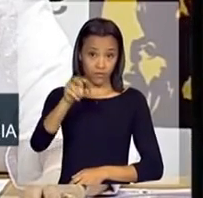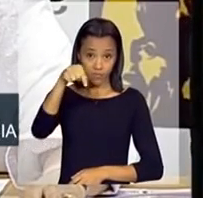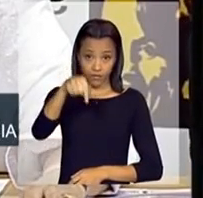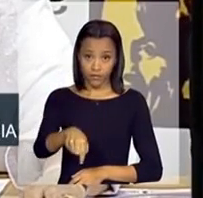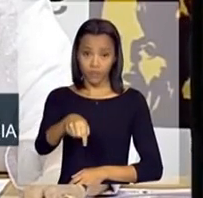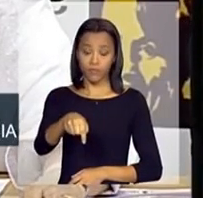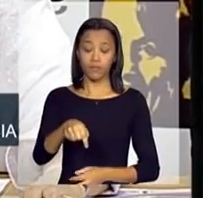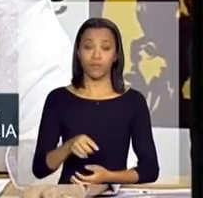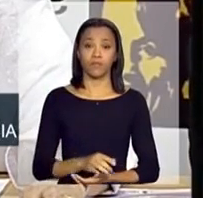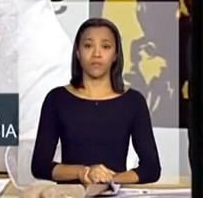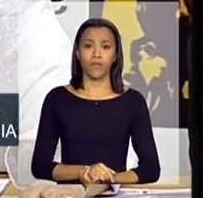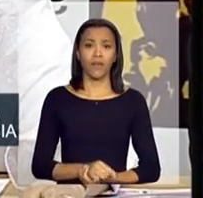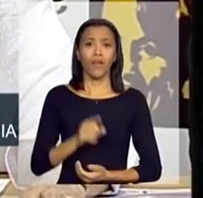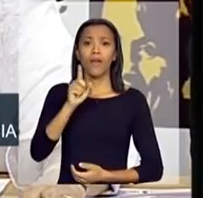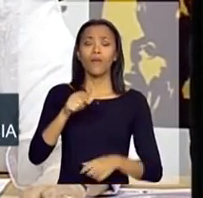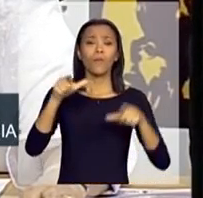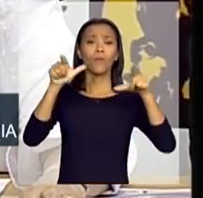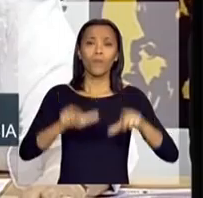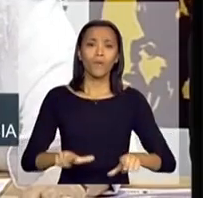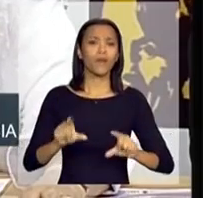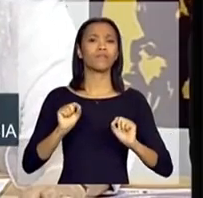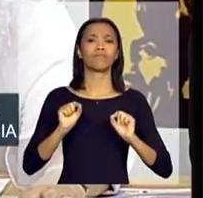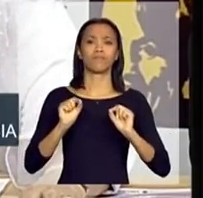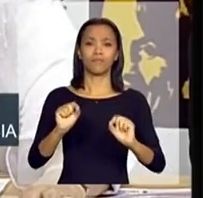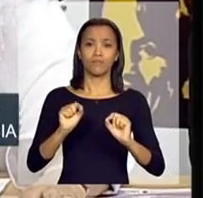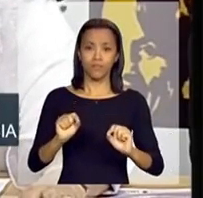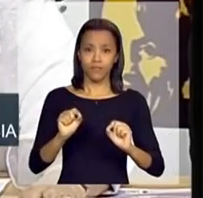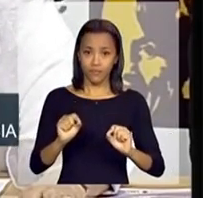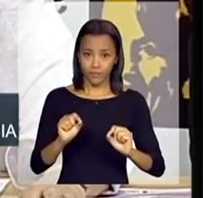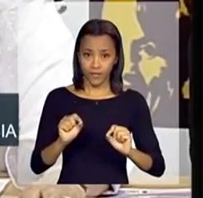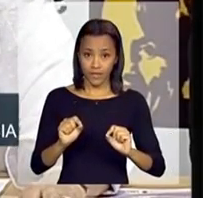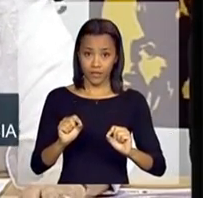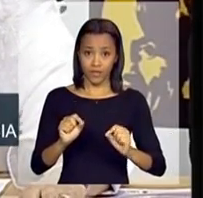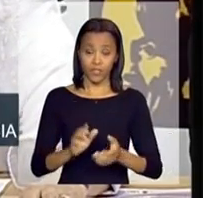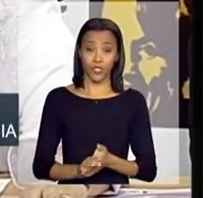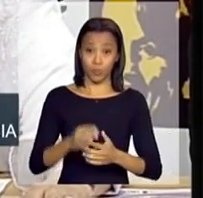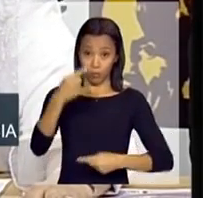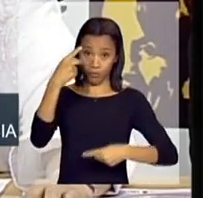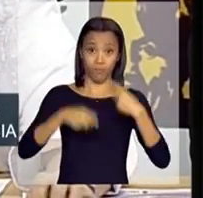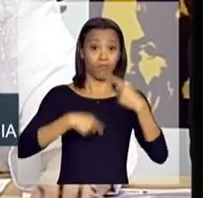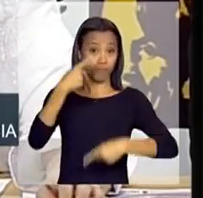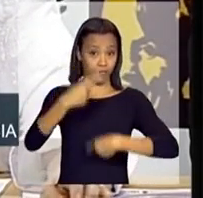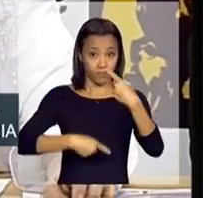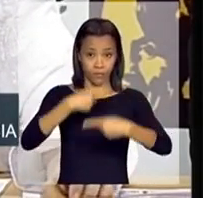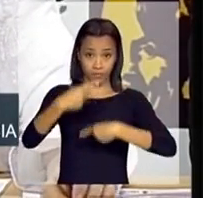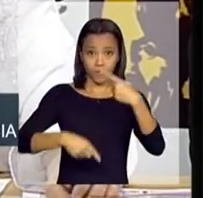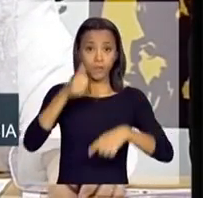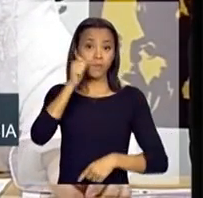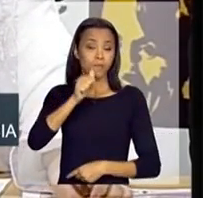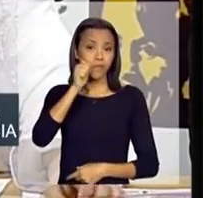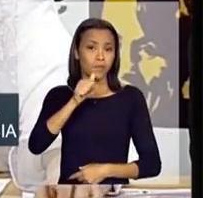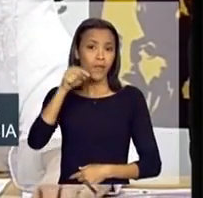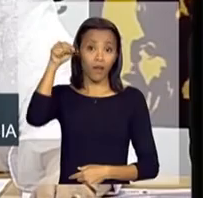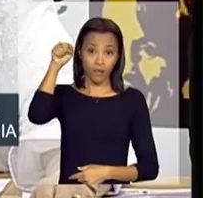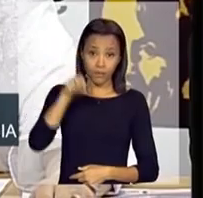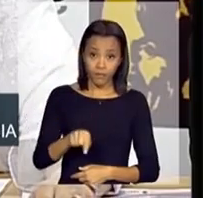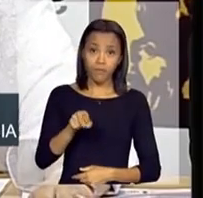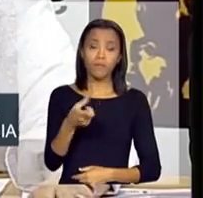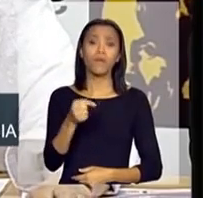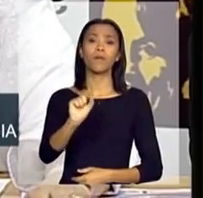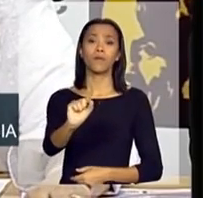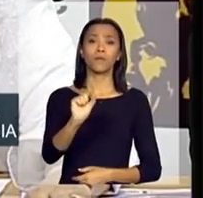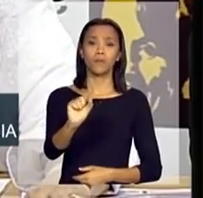lugar, é um lugar, o lugar de ministra de Política para as Mulheres, é um lugar